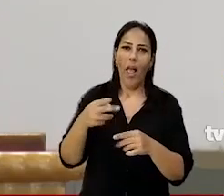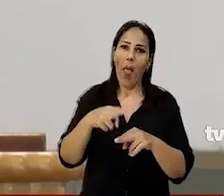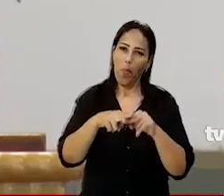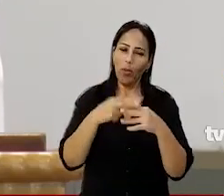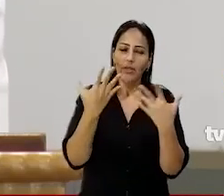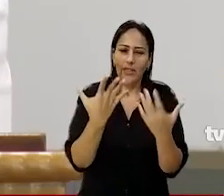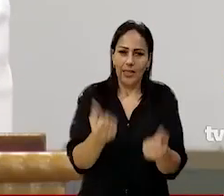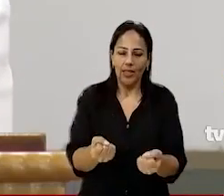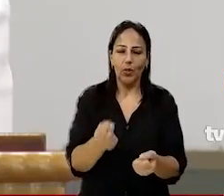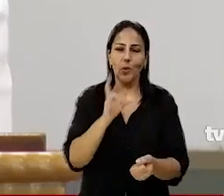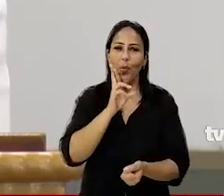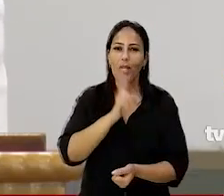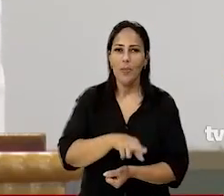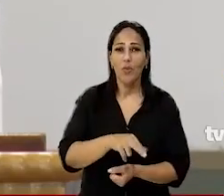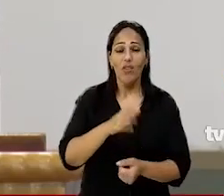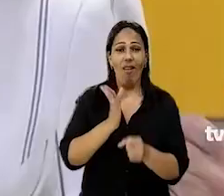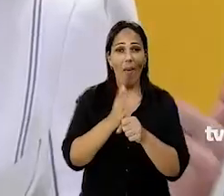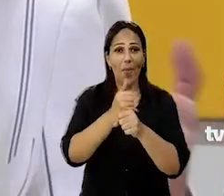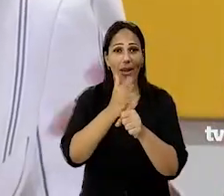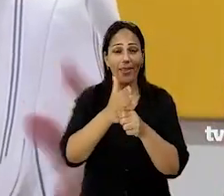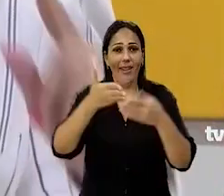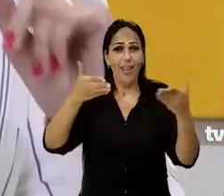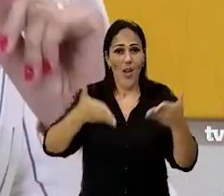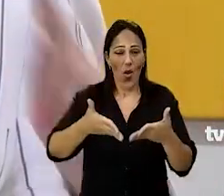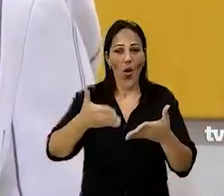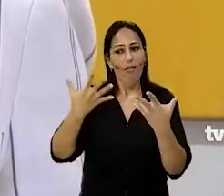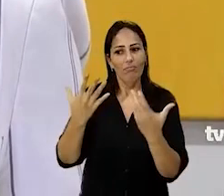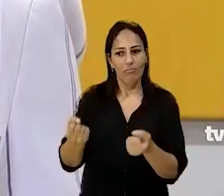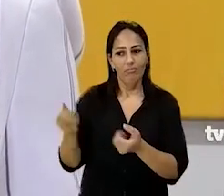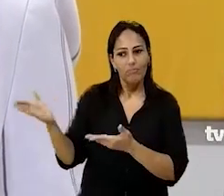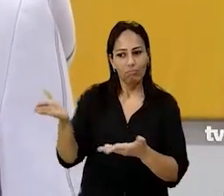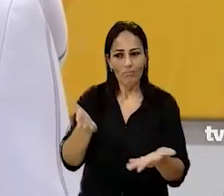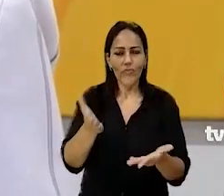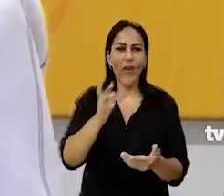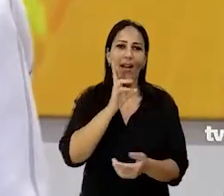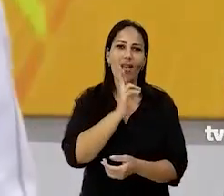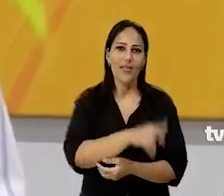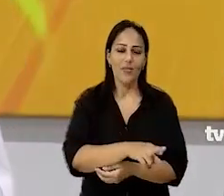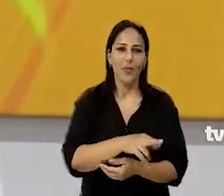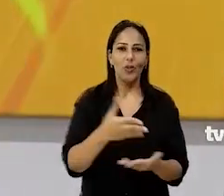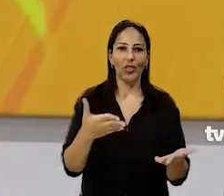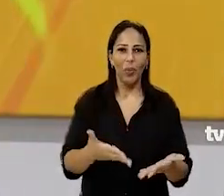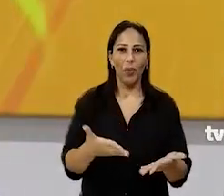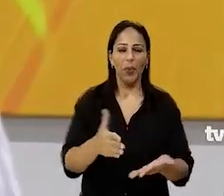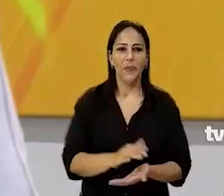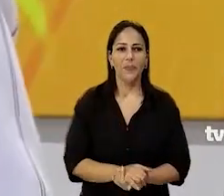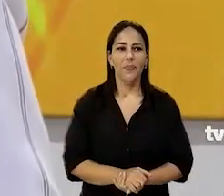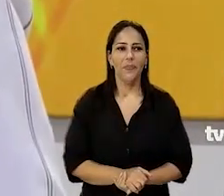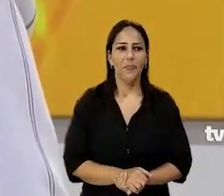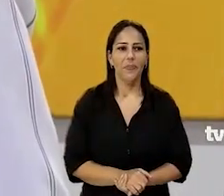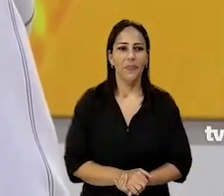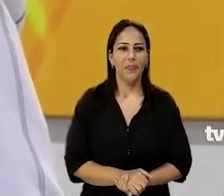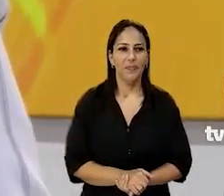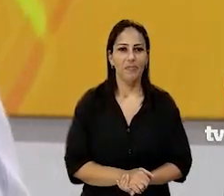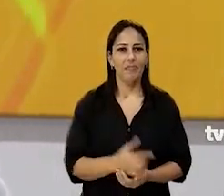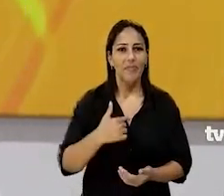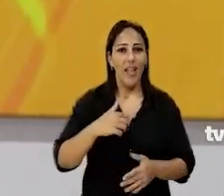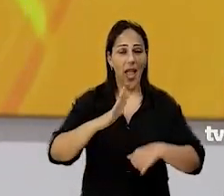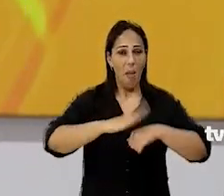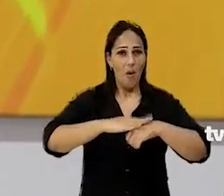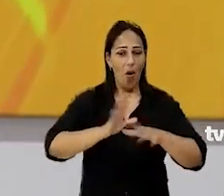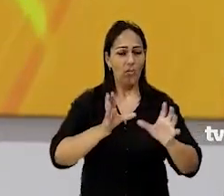Ok. Então, o candidato Batata ganha. Foi concedido o direito de resposta, após a análise da comissão